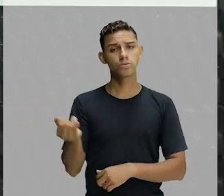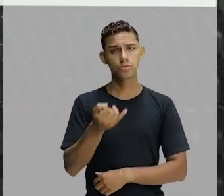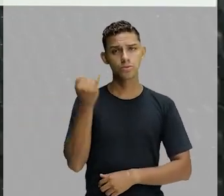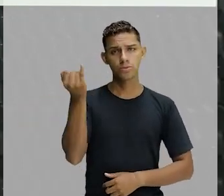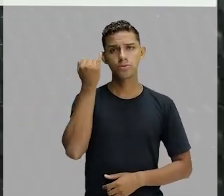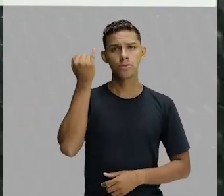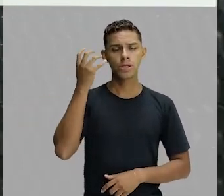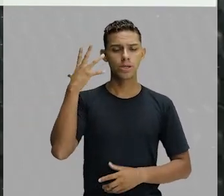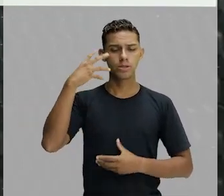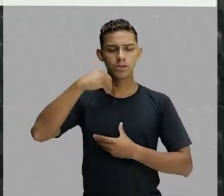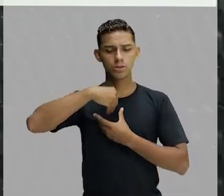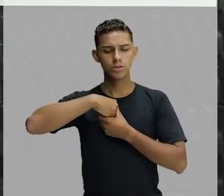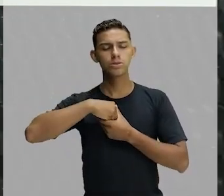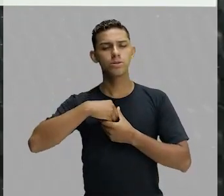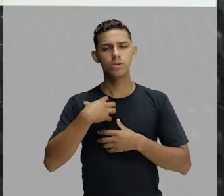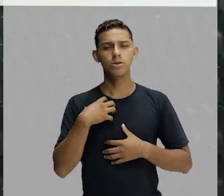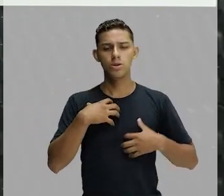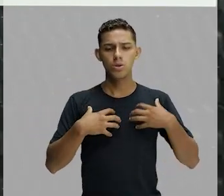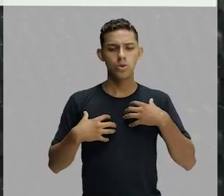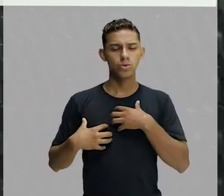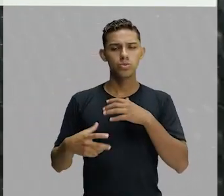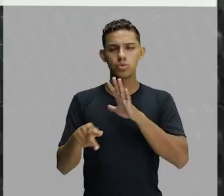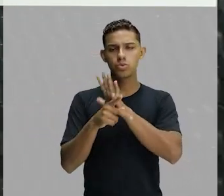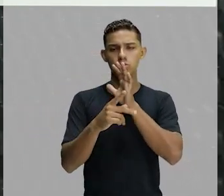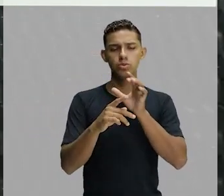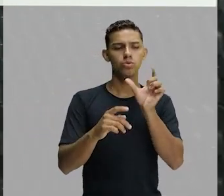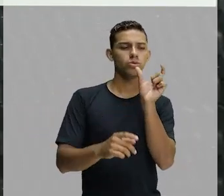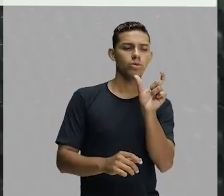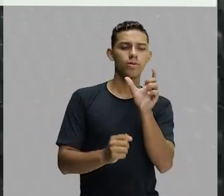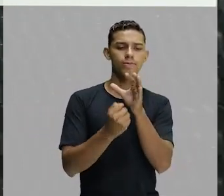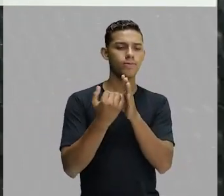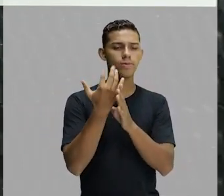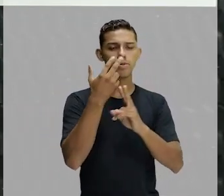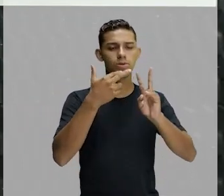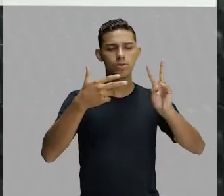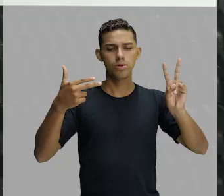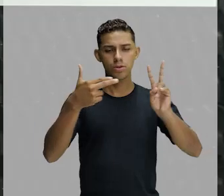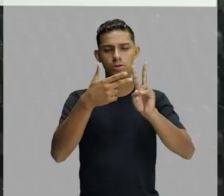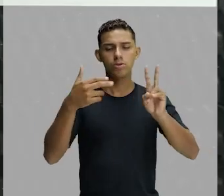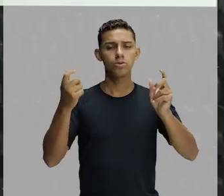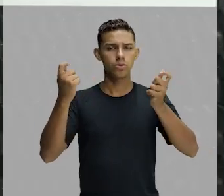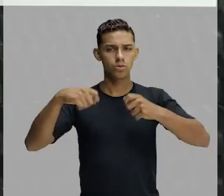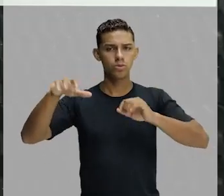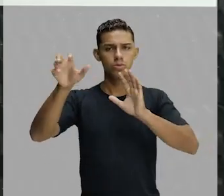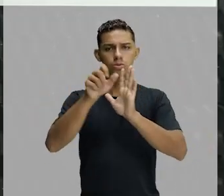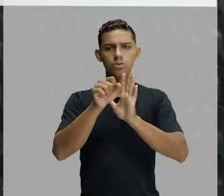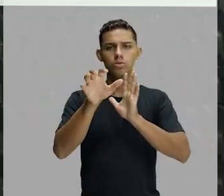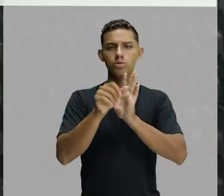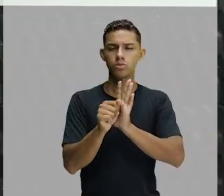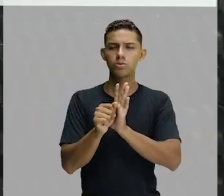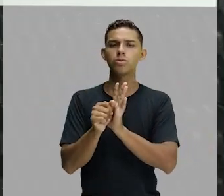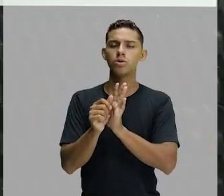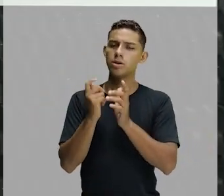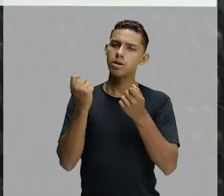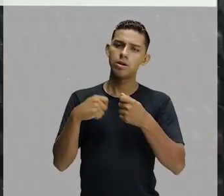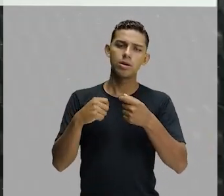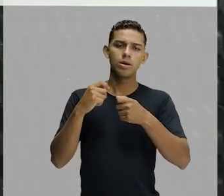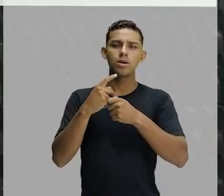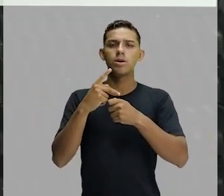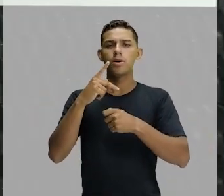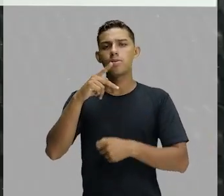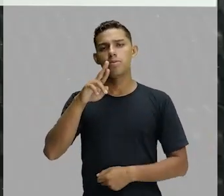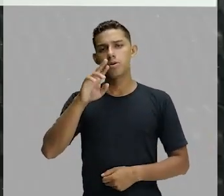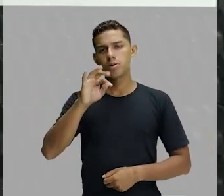que o organismo vegetal possa produzir as suas substâncias orgânicas,